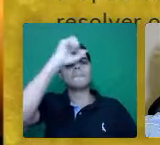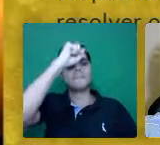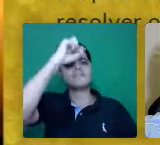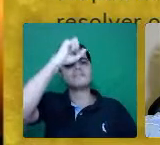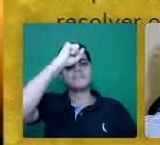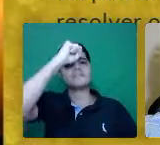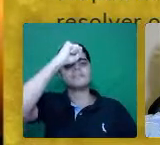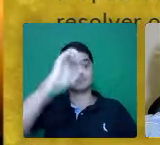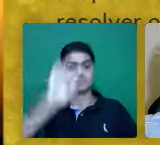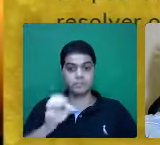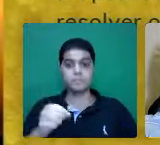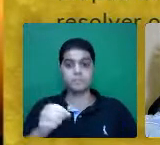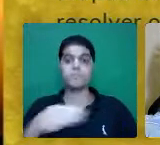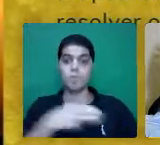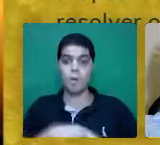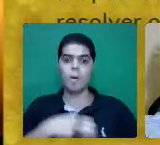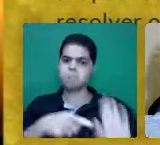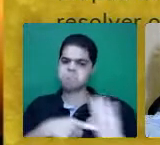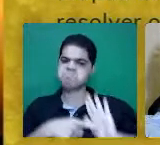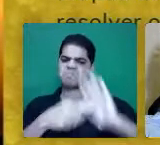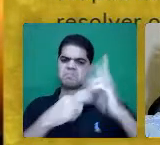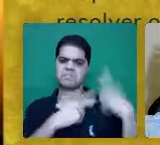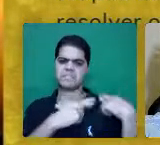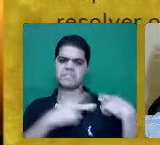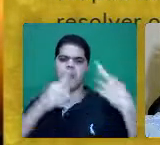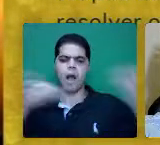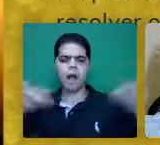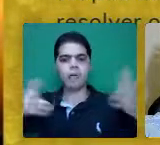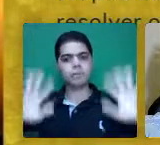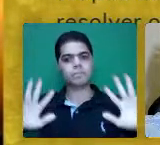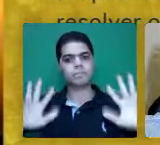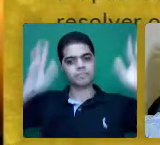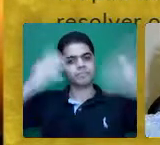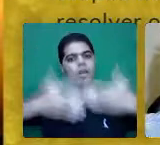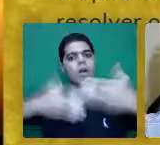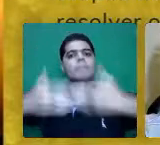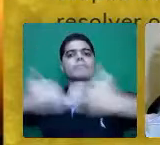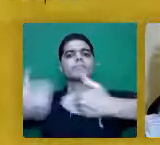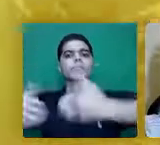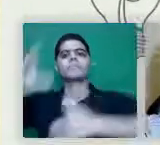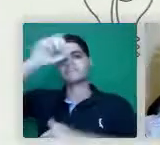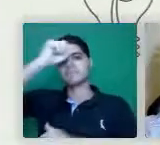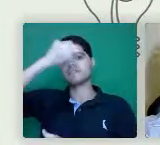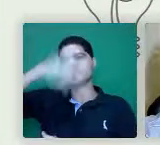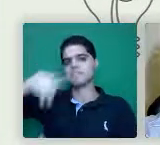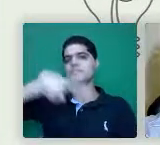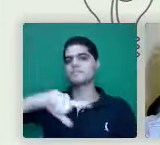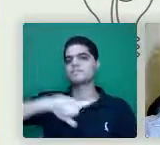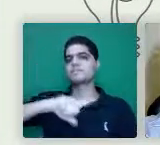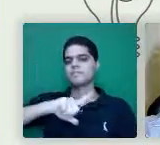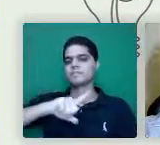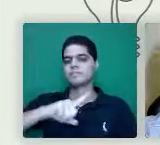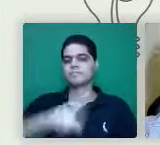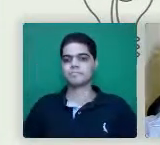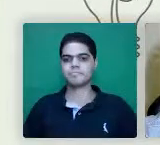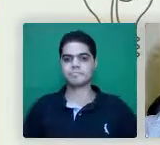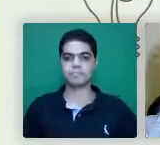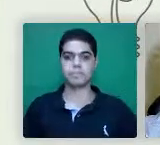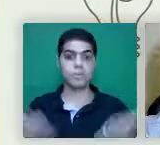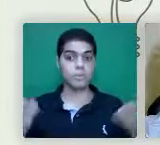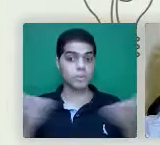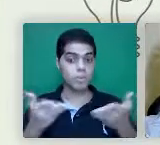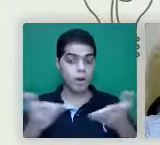Essa missão, o que mais vale numa maratona dessa é a jornada desse aprendizado que vocês vão ter, tá? Trazendo aqui, então, um